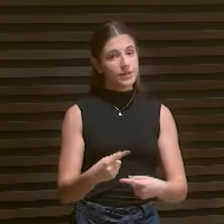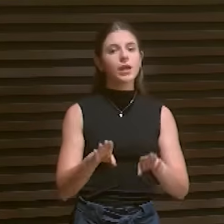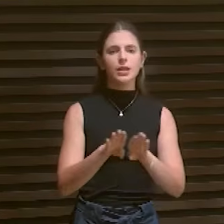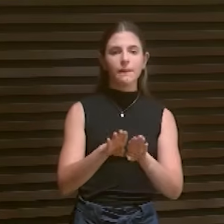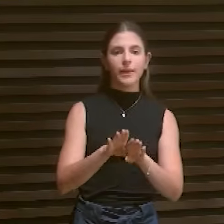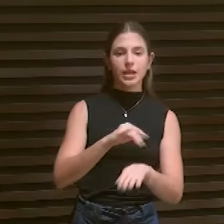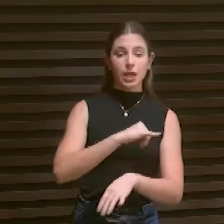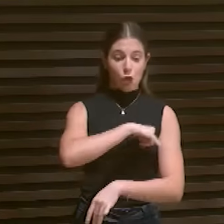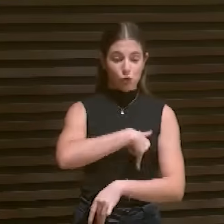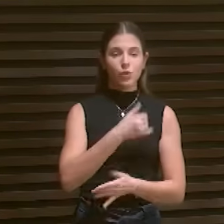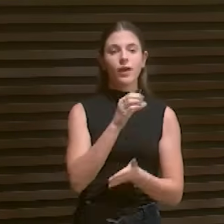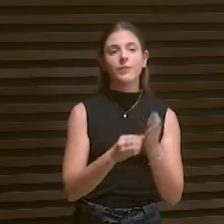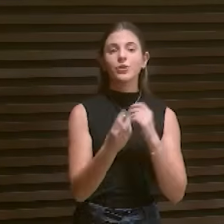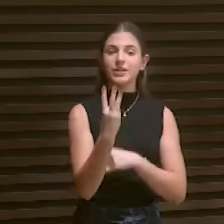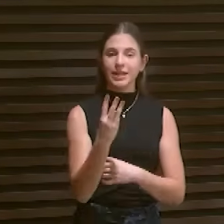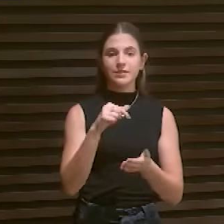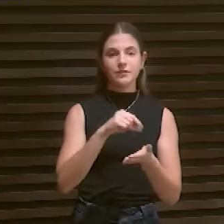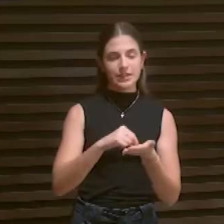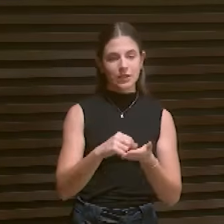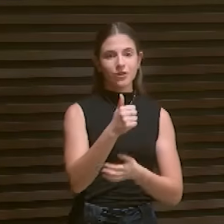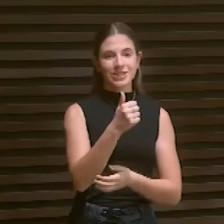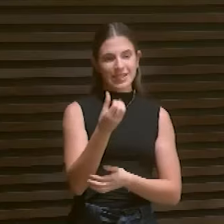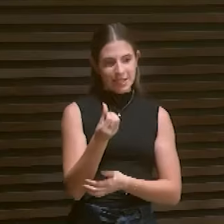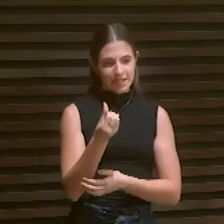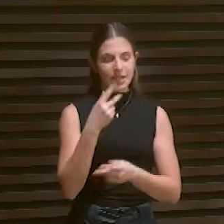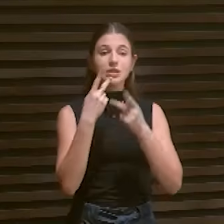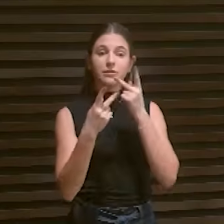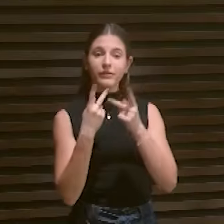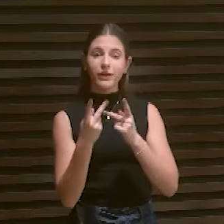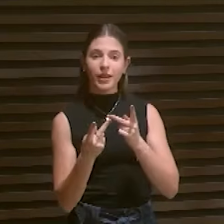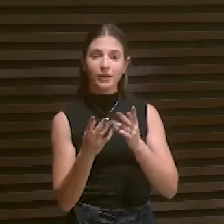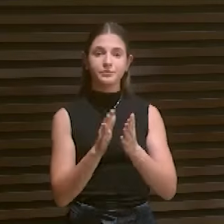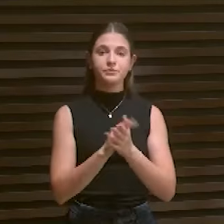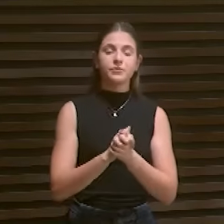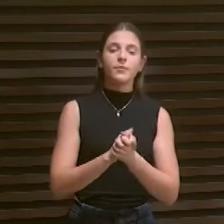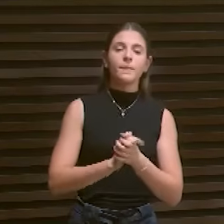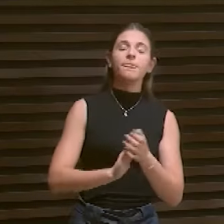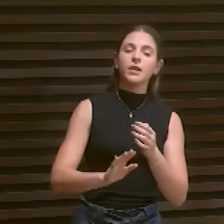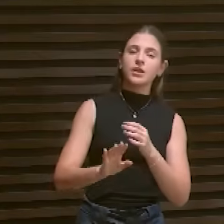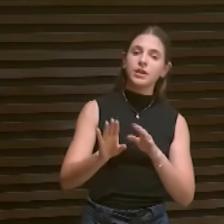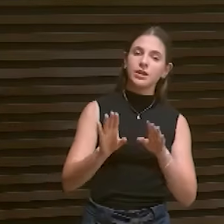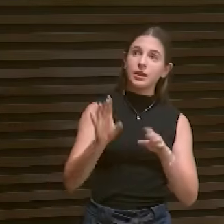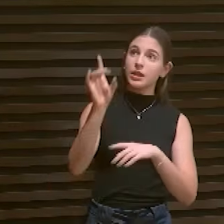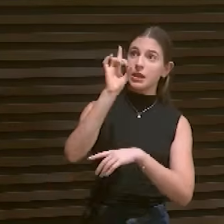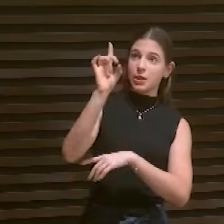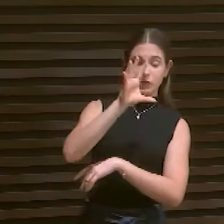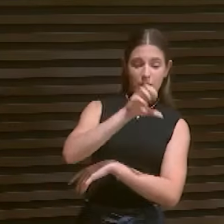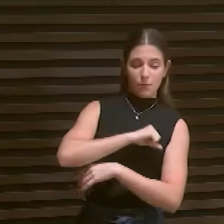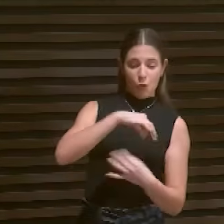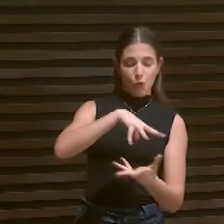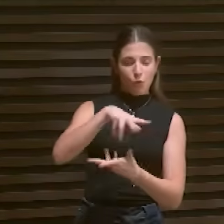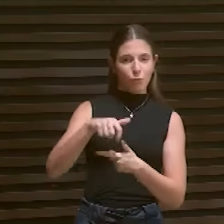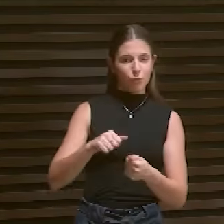João 3,16, que nós conhecemos tão bem, ele também diz: Deus amou o mundo de tal maneira